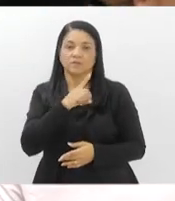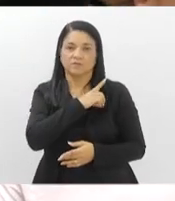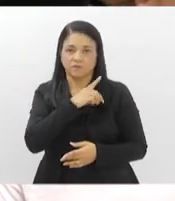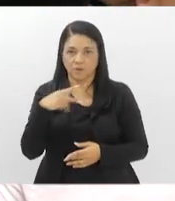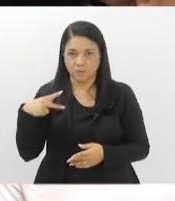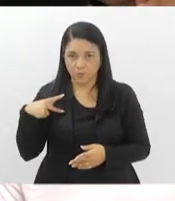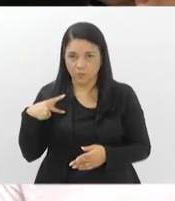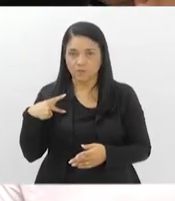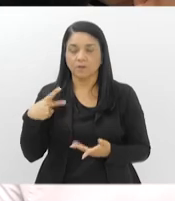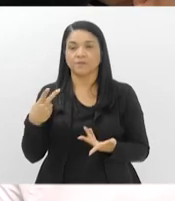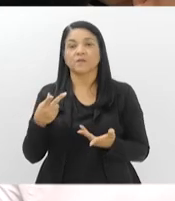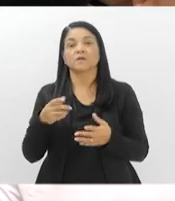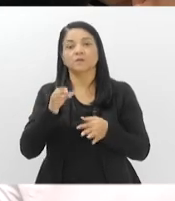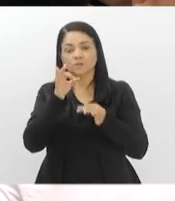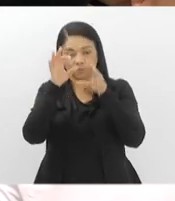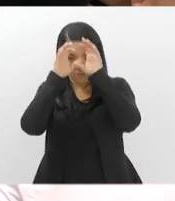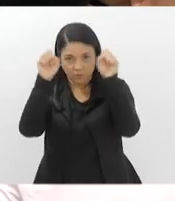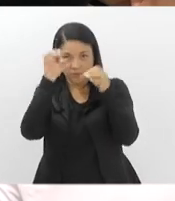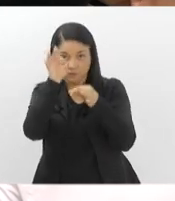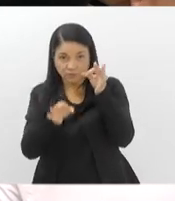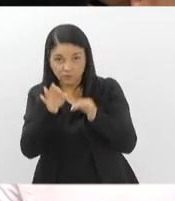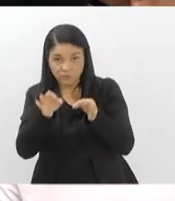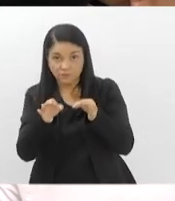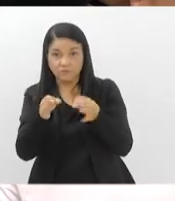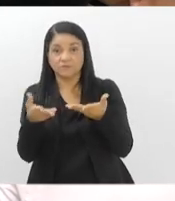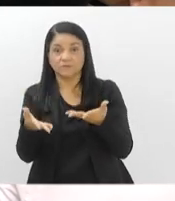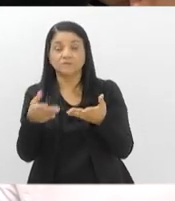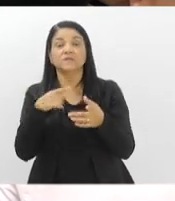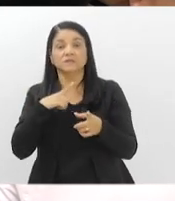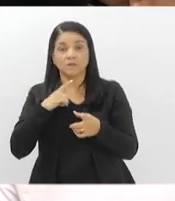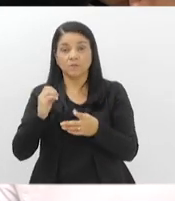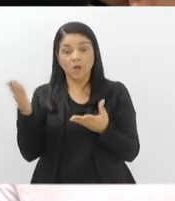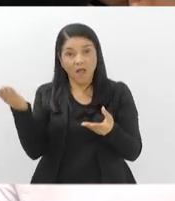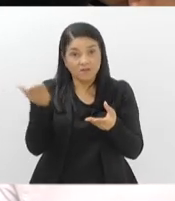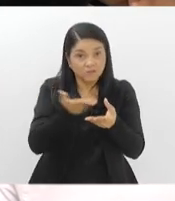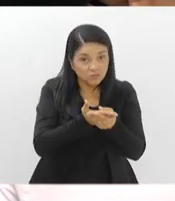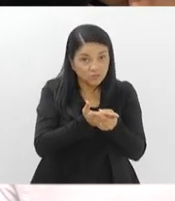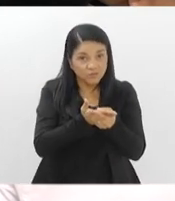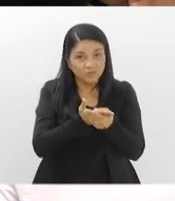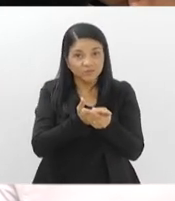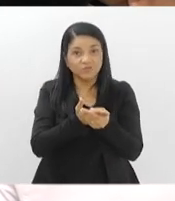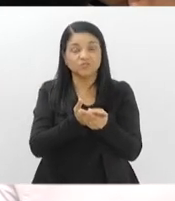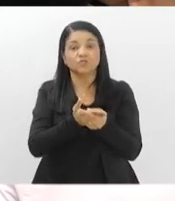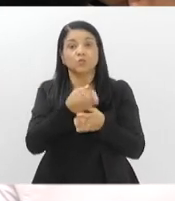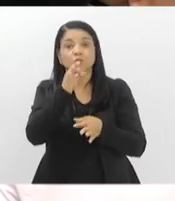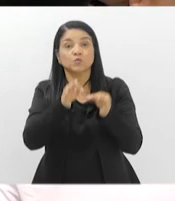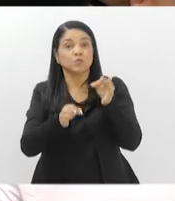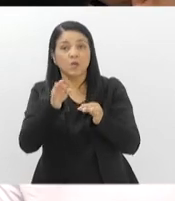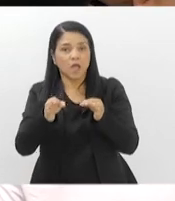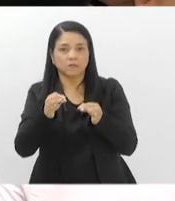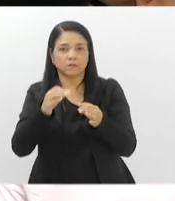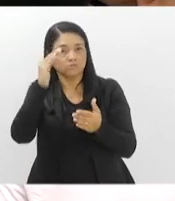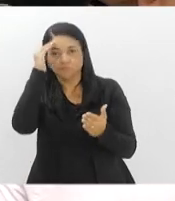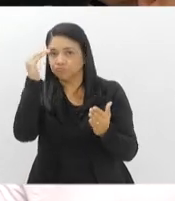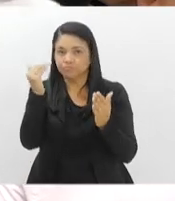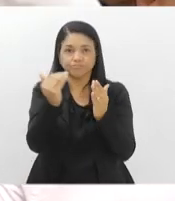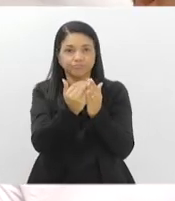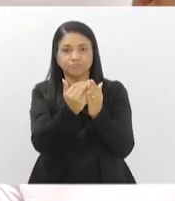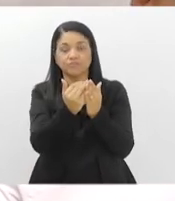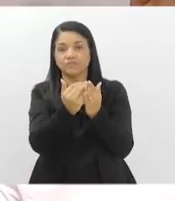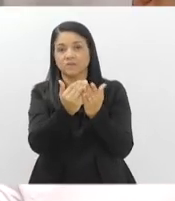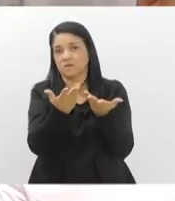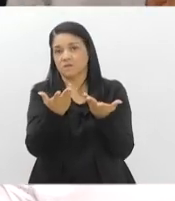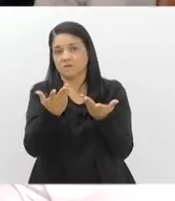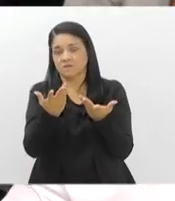e o próprio Tribunal de Justiça nós temos casos Como eu disse de ações em trânsito em julgado que não tá sendo cumprido liminares que não